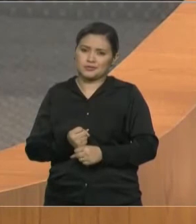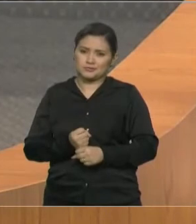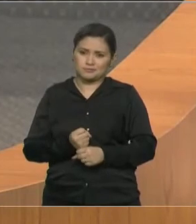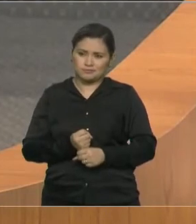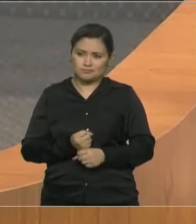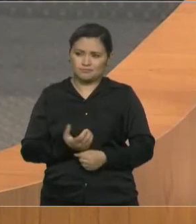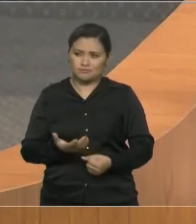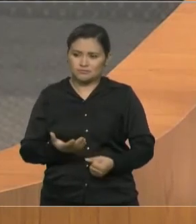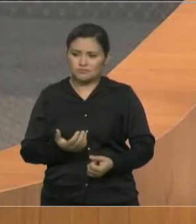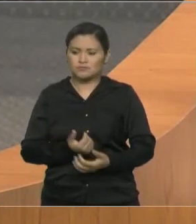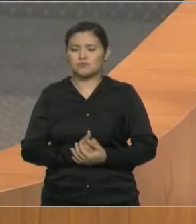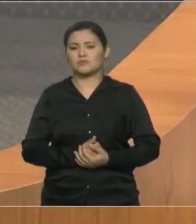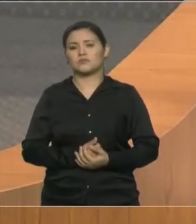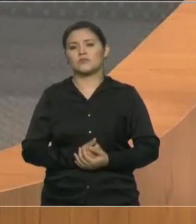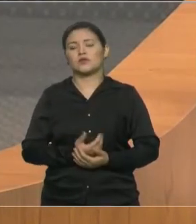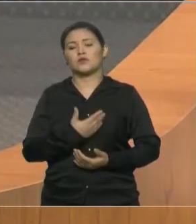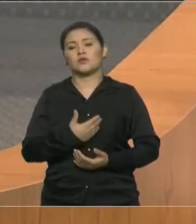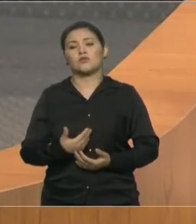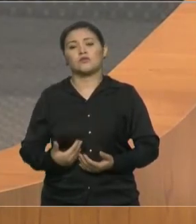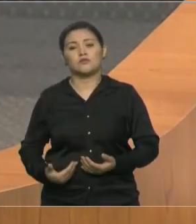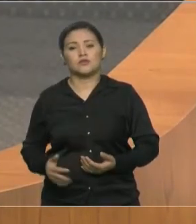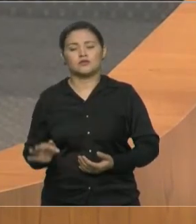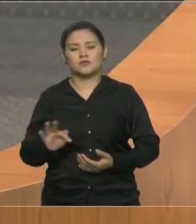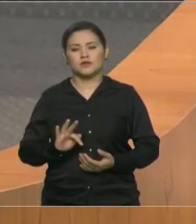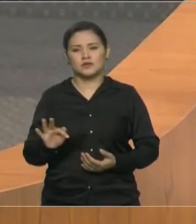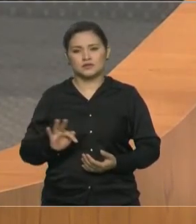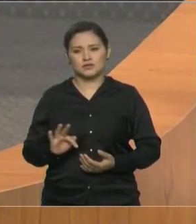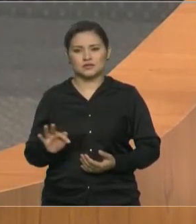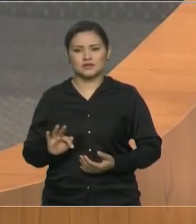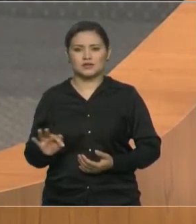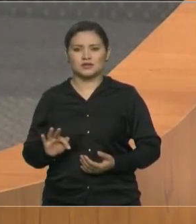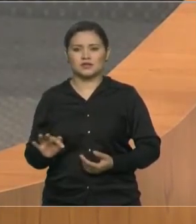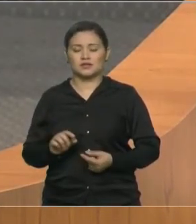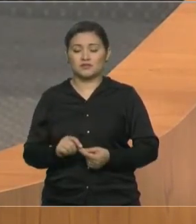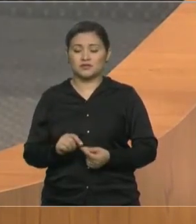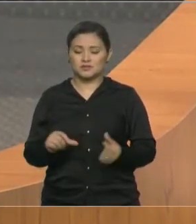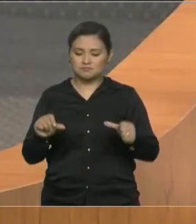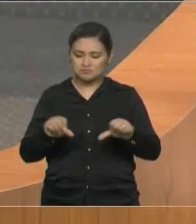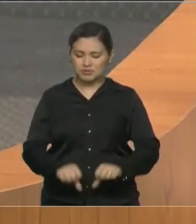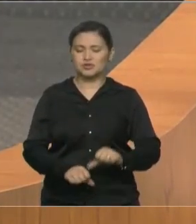retroceder em algo tão caro e sagrado como é a defesa do meio ambiente. Muito obrigado.